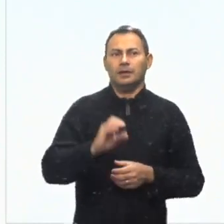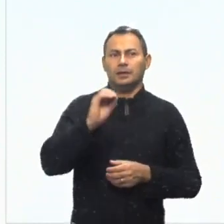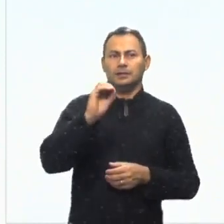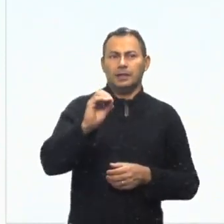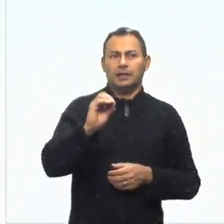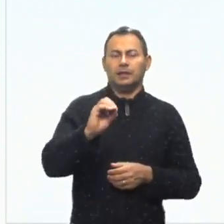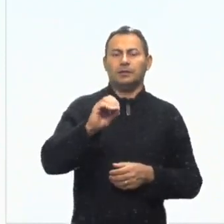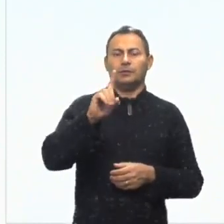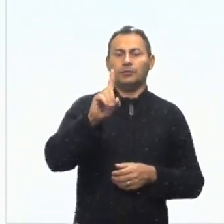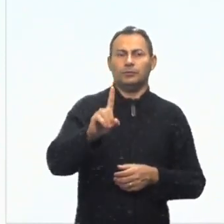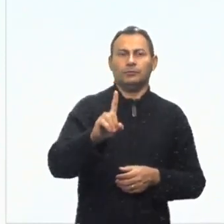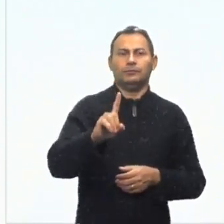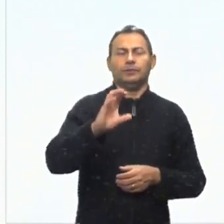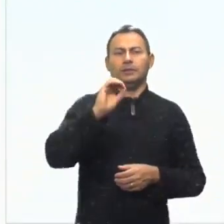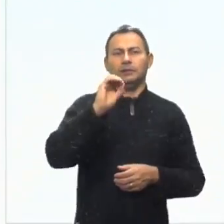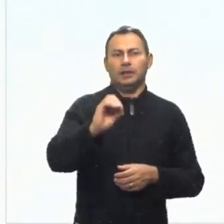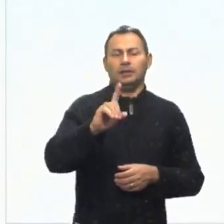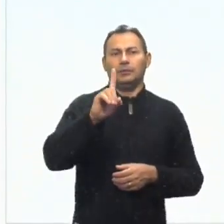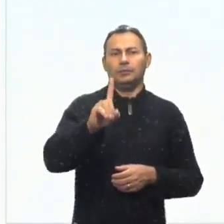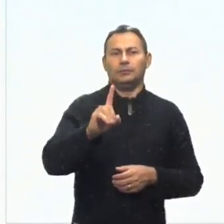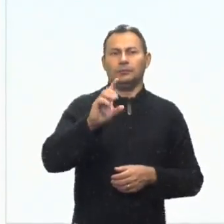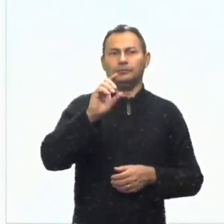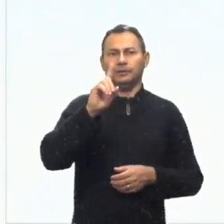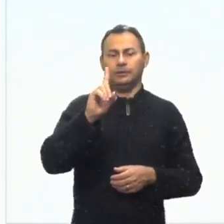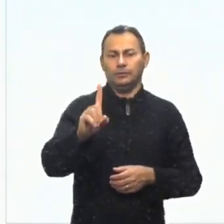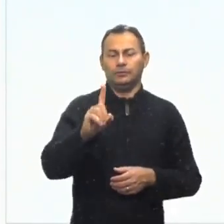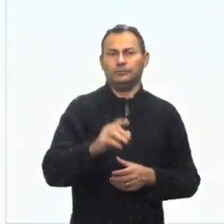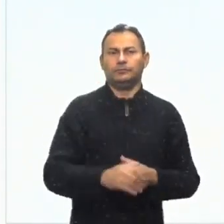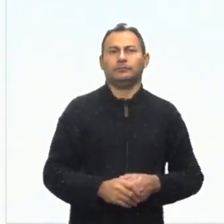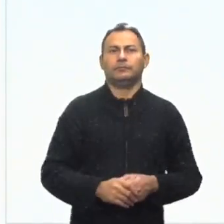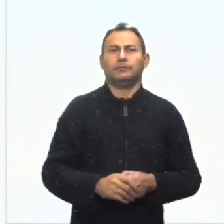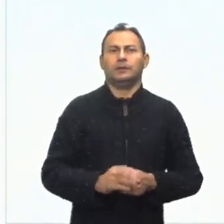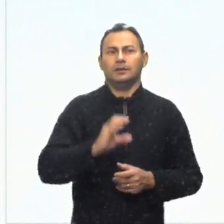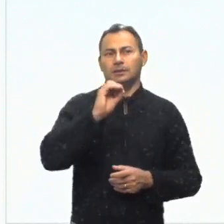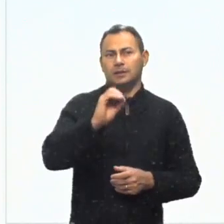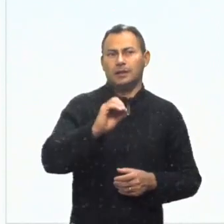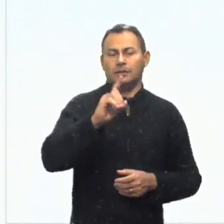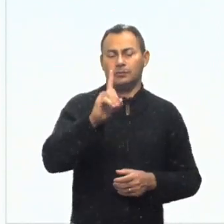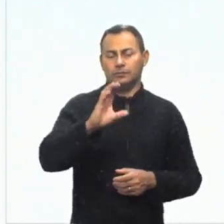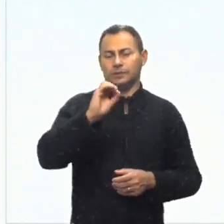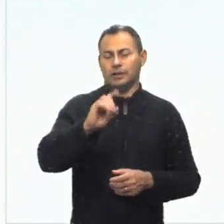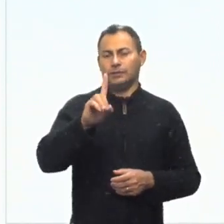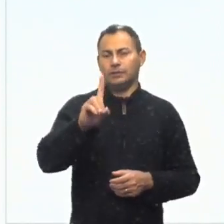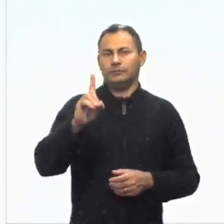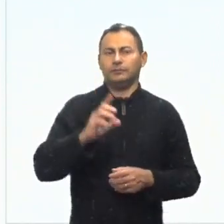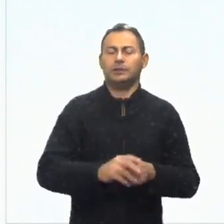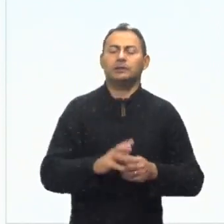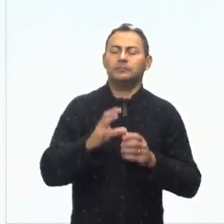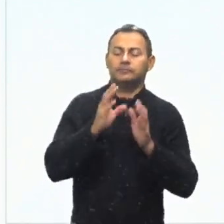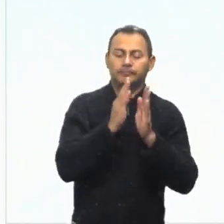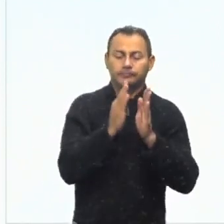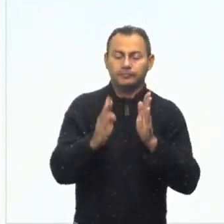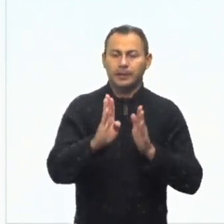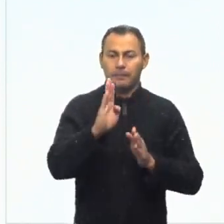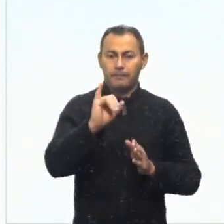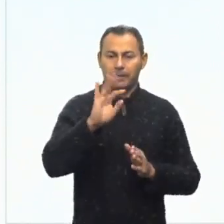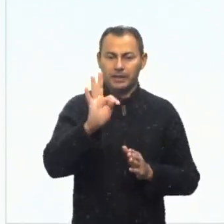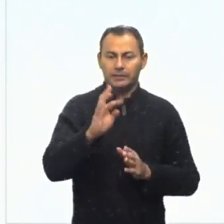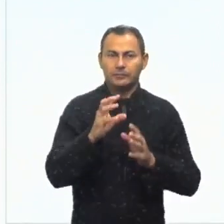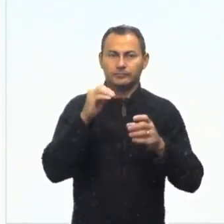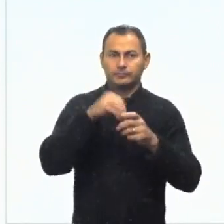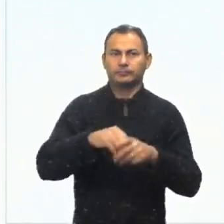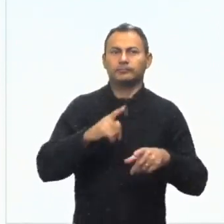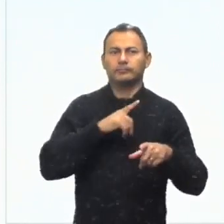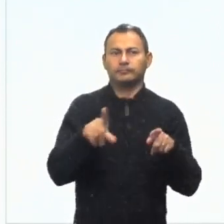0, 1, 0, 1 e 1. E a partir dessa sequência de bits, você vai modular o seu sinal. Vai